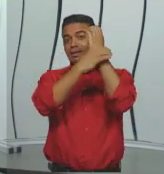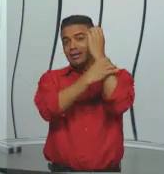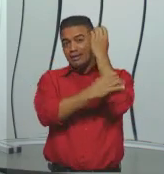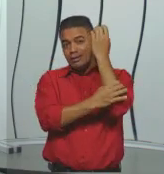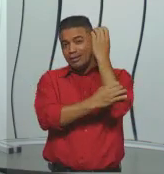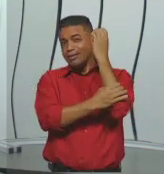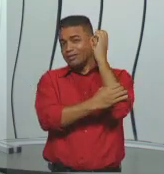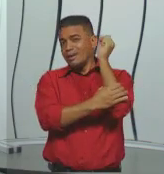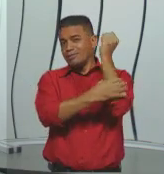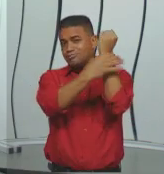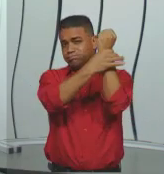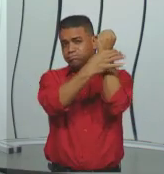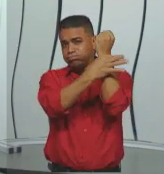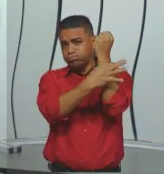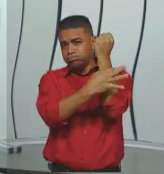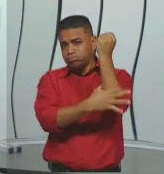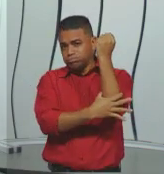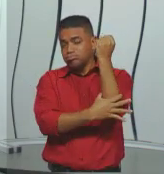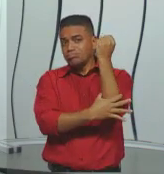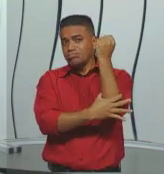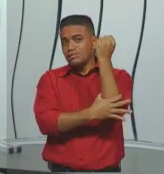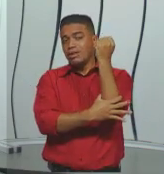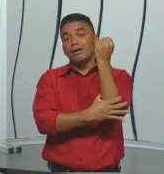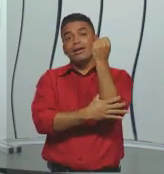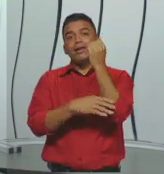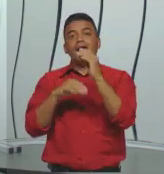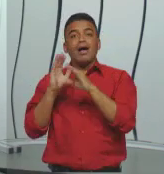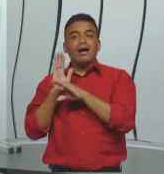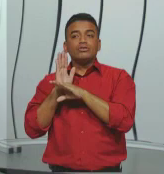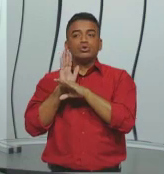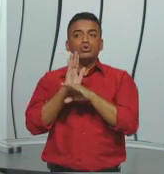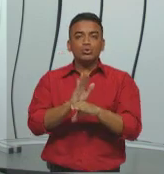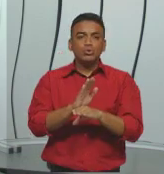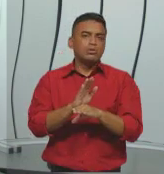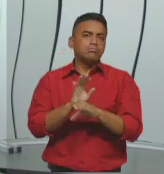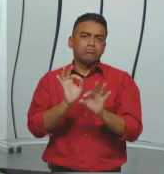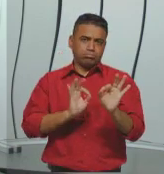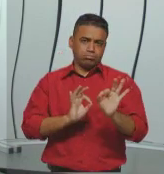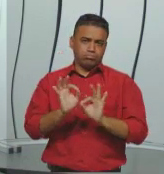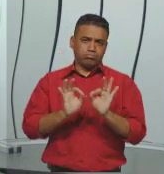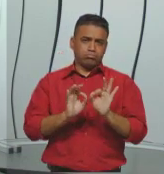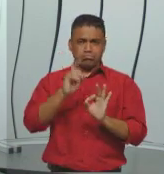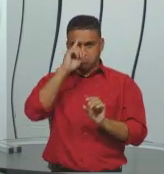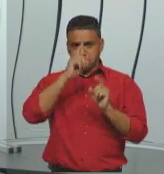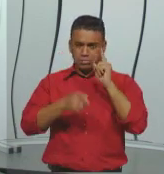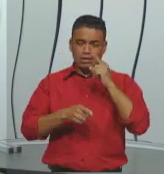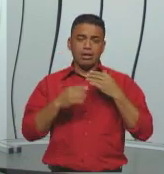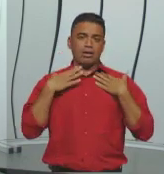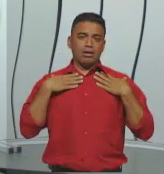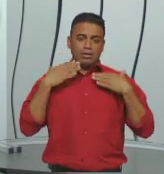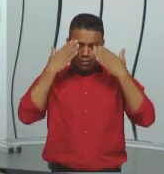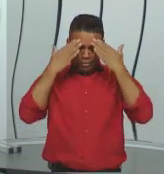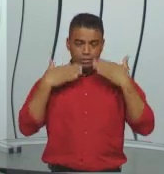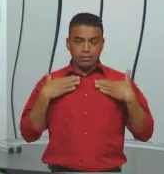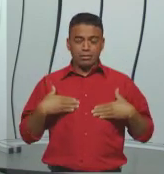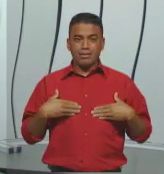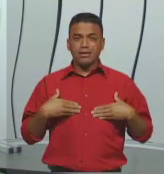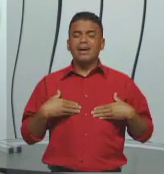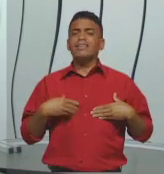nervoso ele usa alguns artifícios para comandar seu corpo. E uma delas é, através do